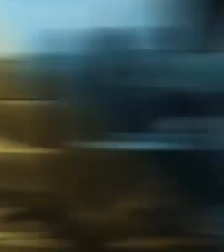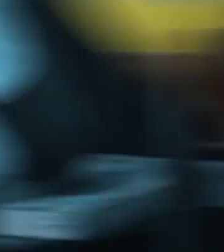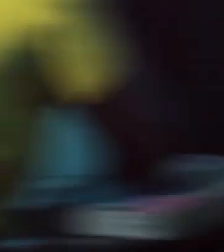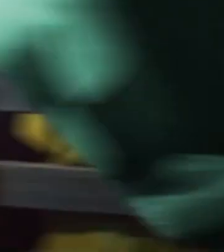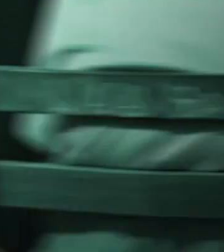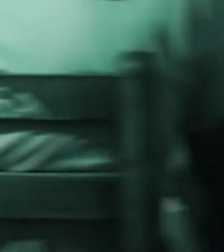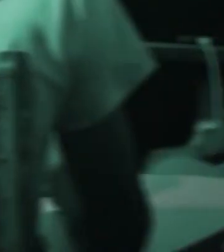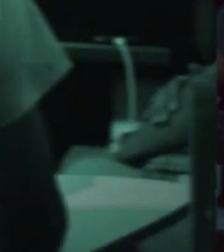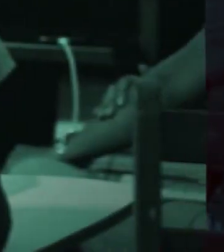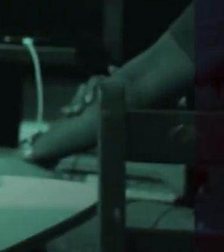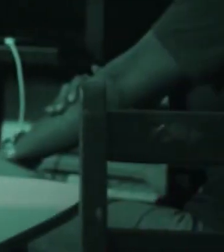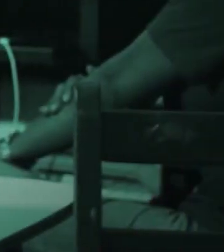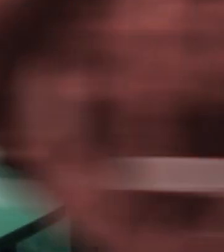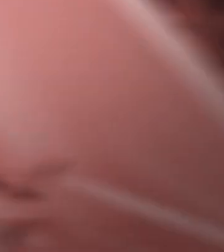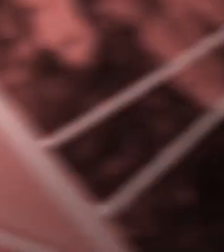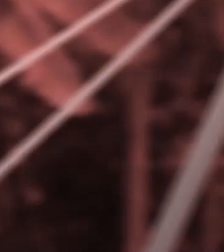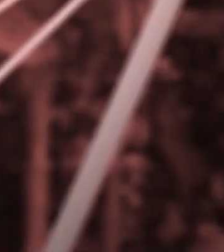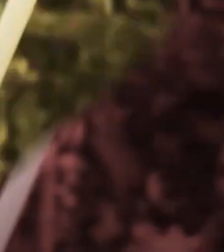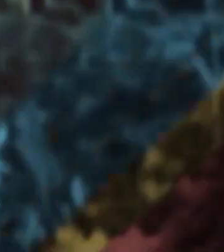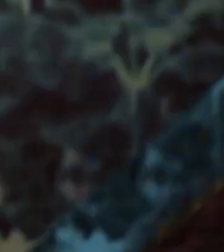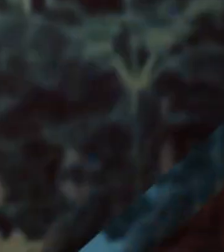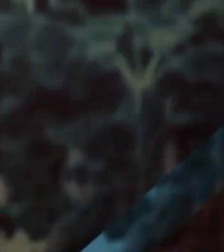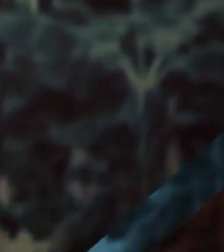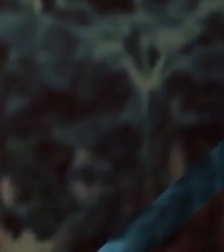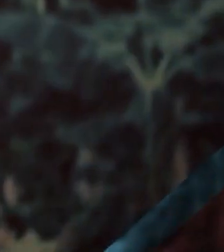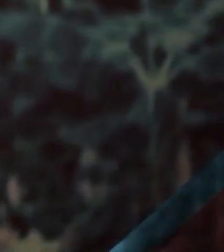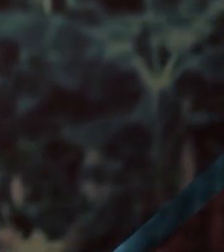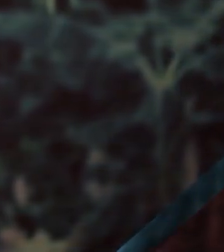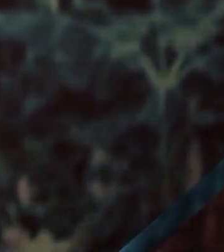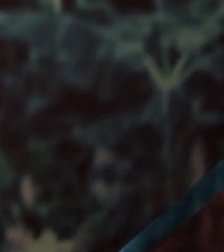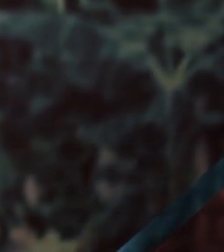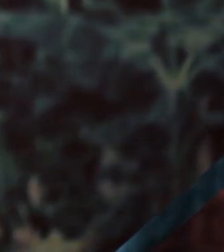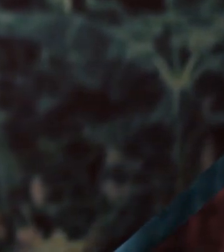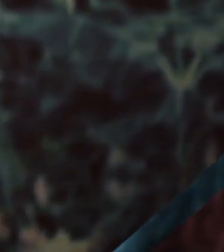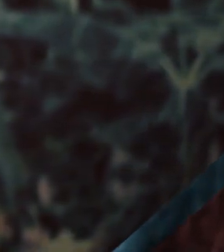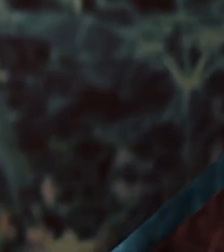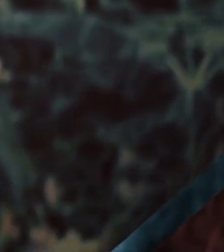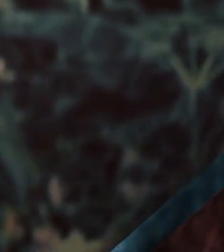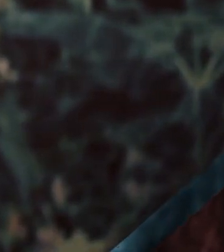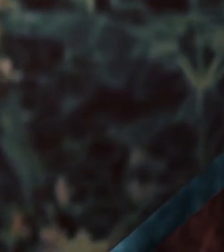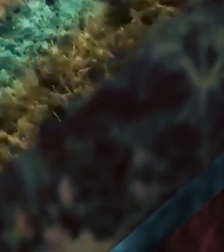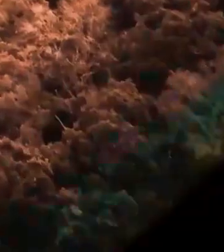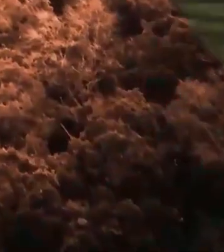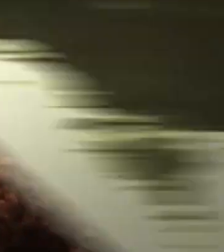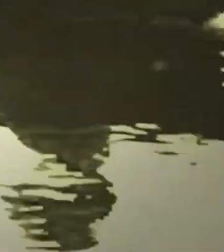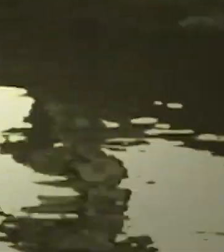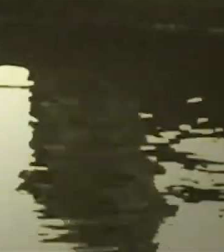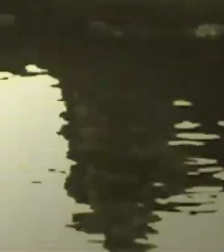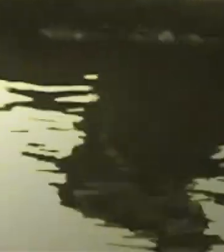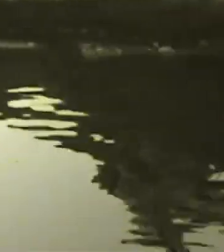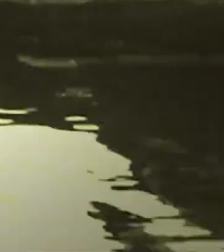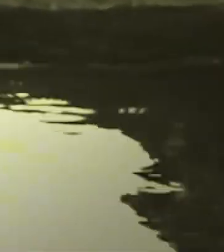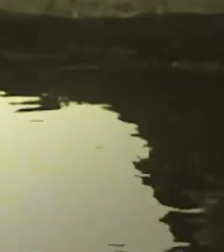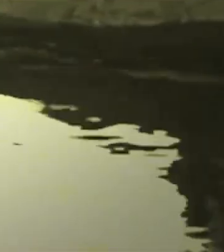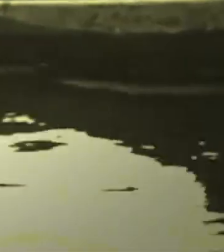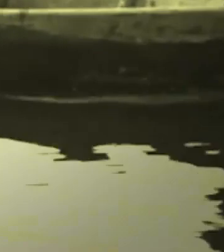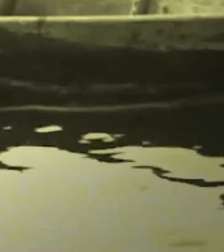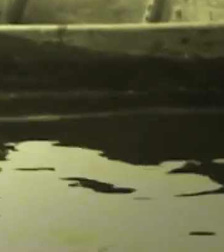aí